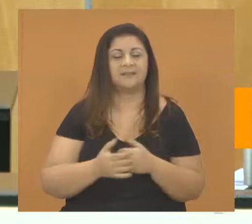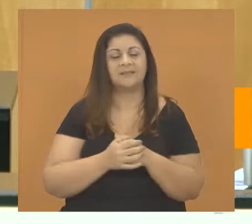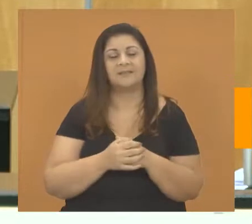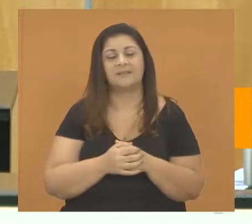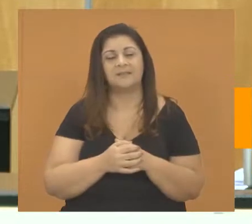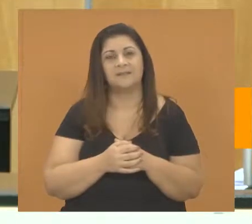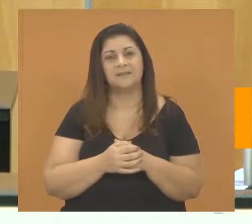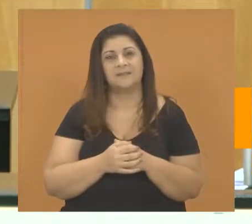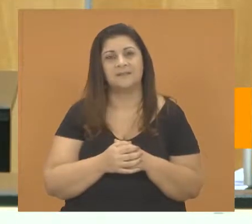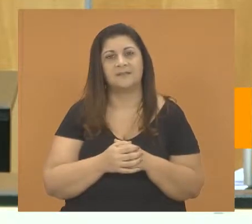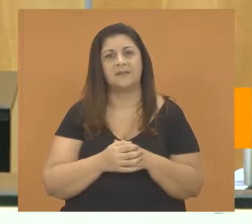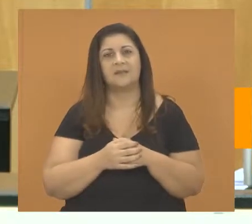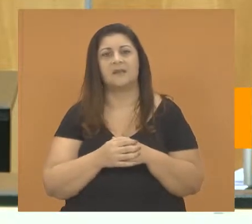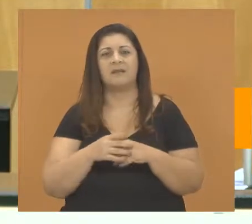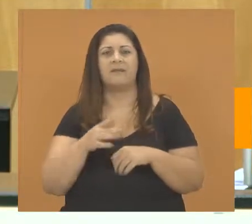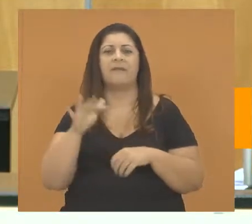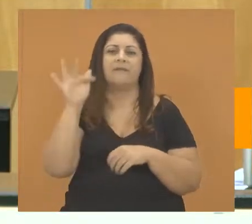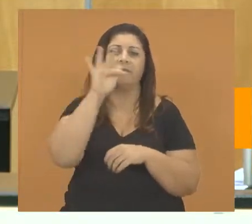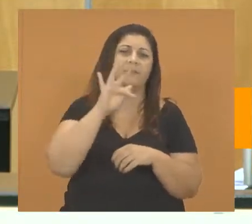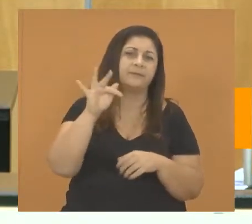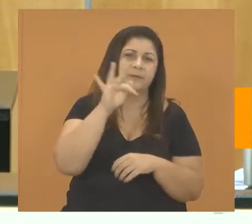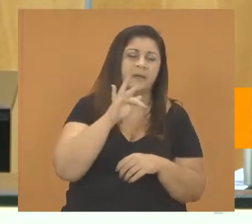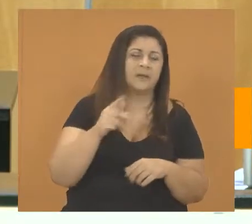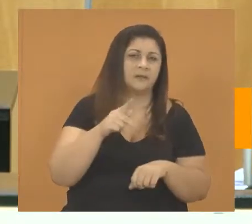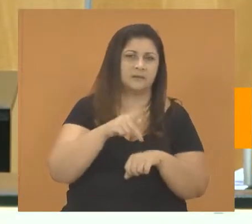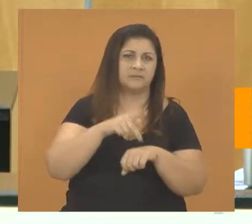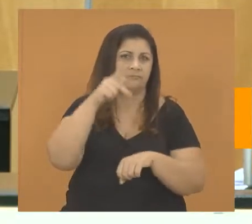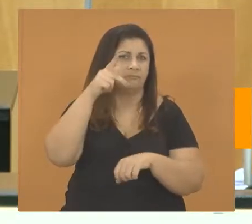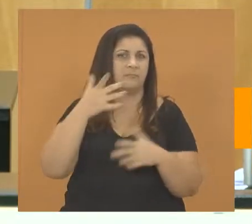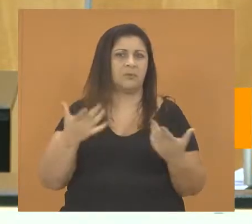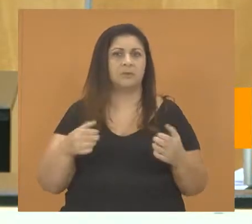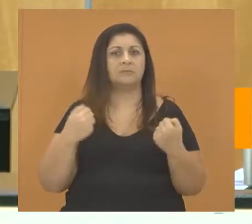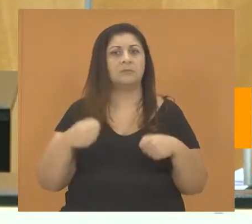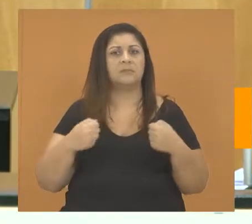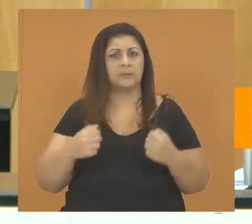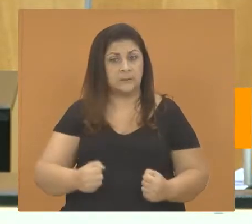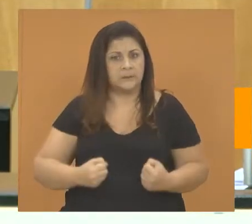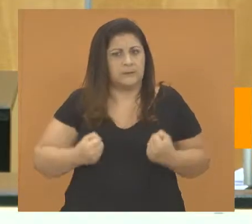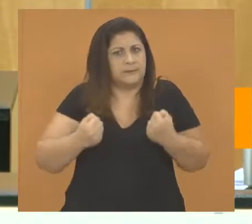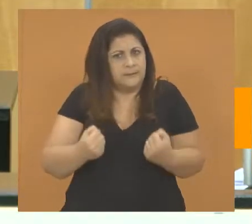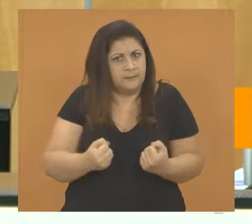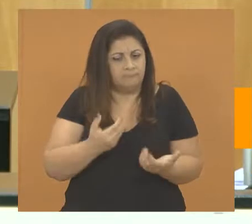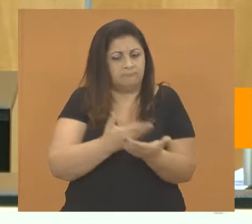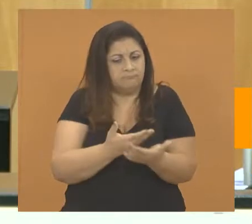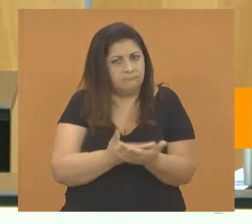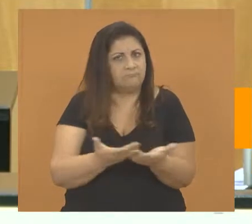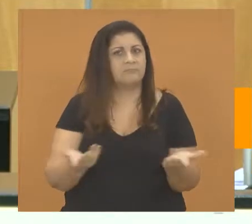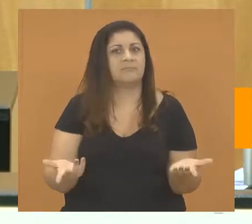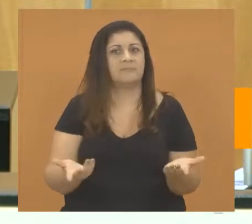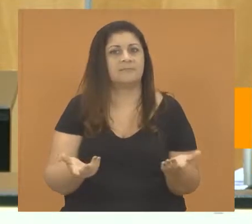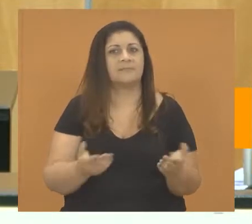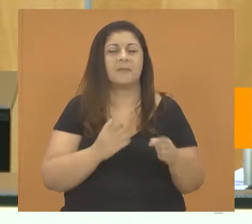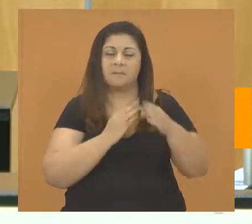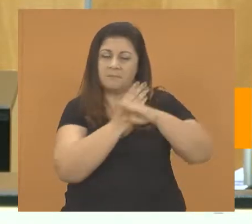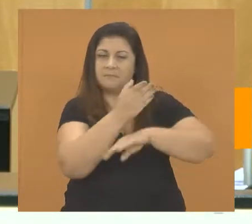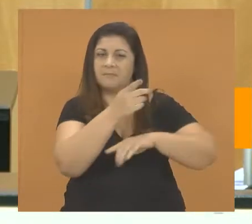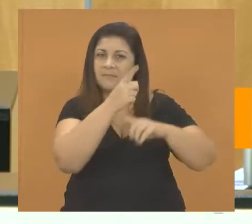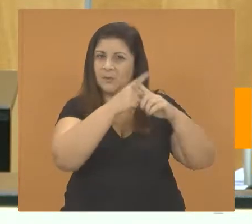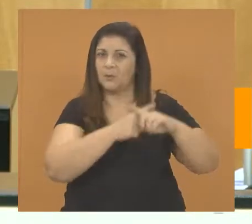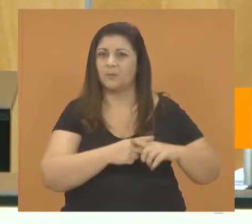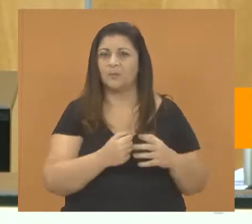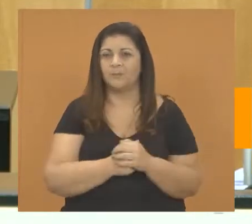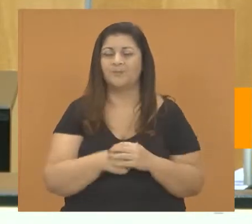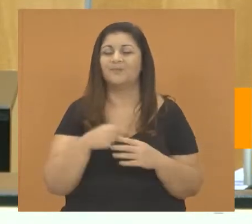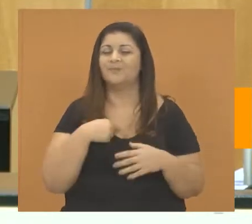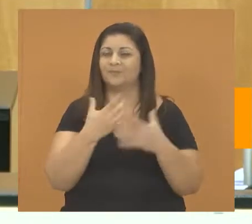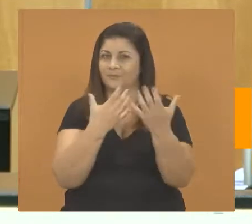o curso superior fazer pós graduação precisa determinação doação por isso de passar no concurso né eu concordo plenamente com